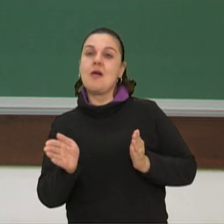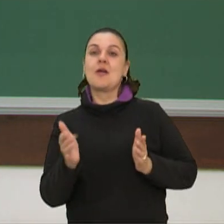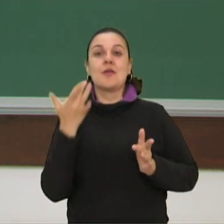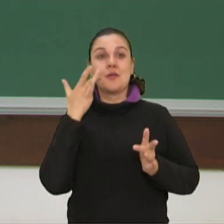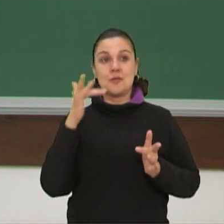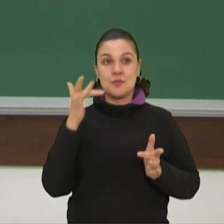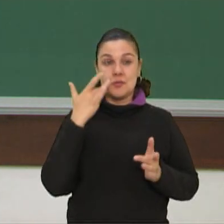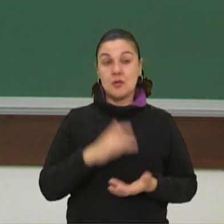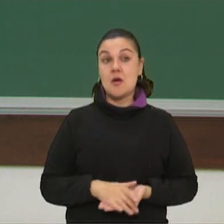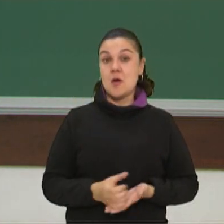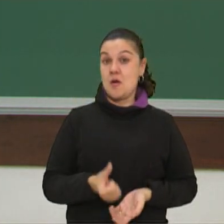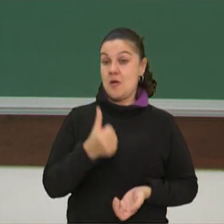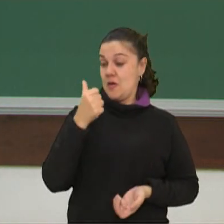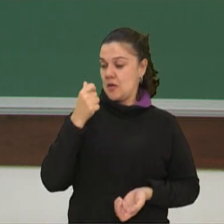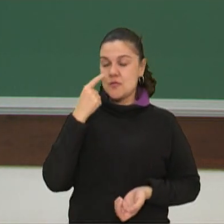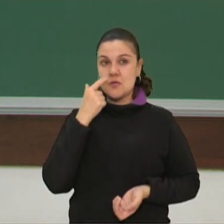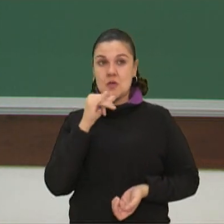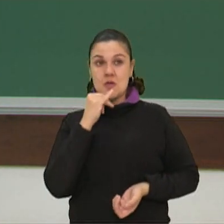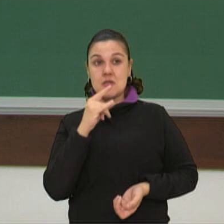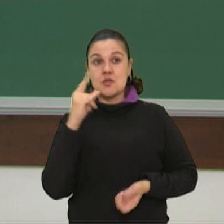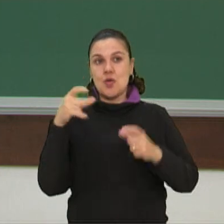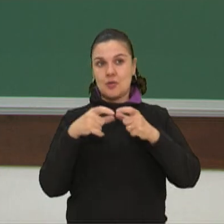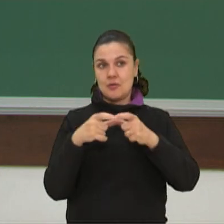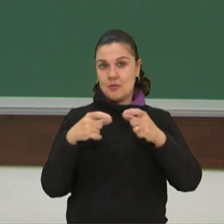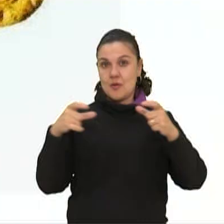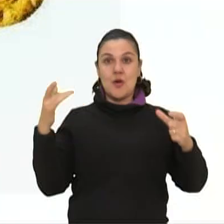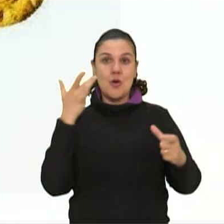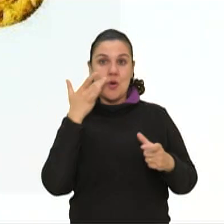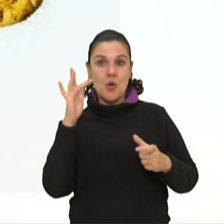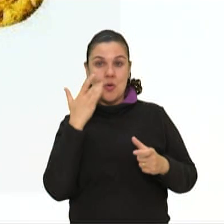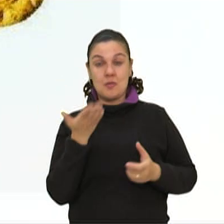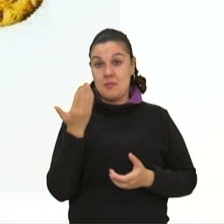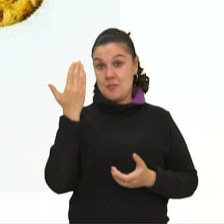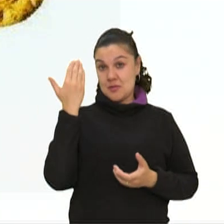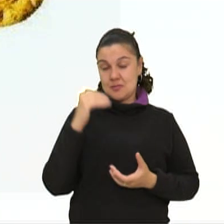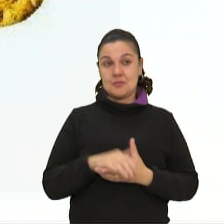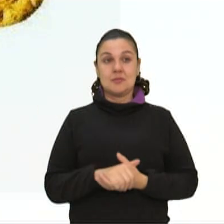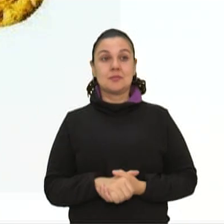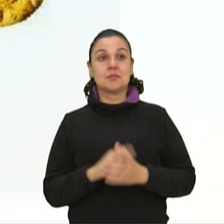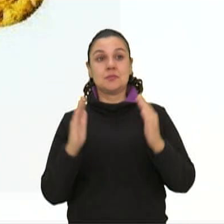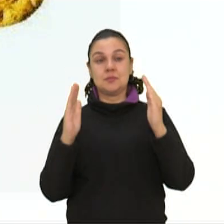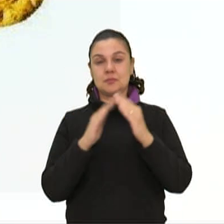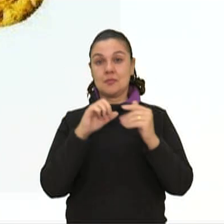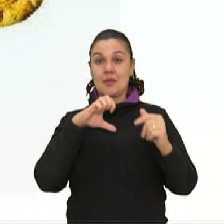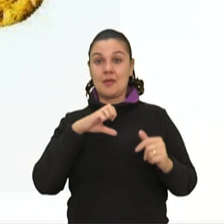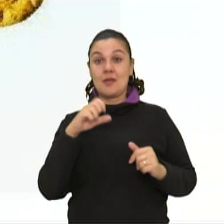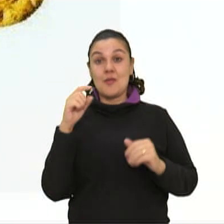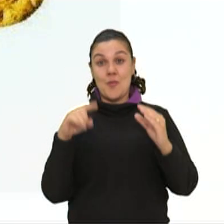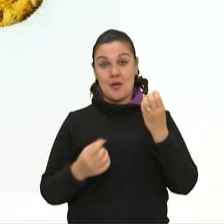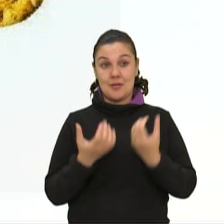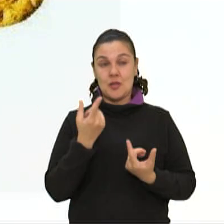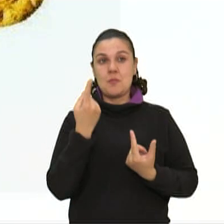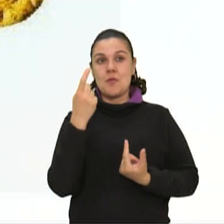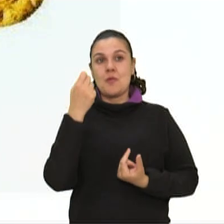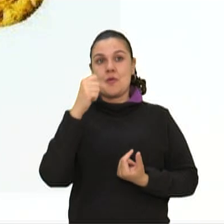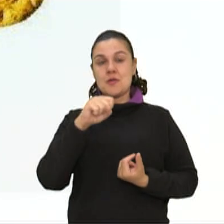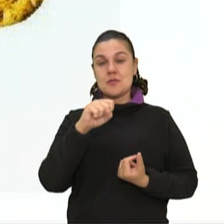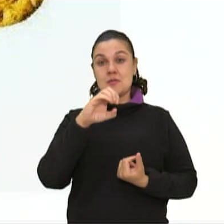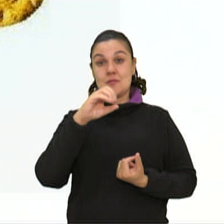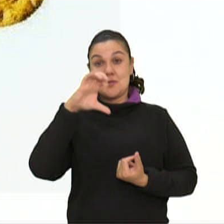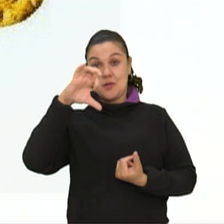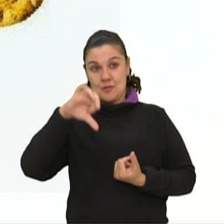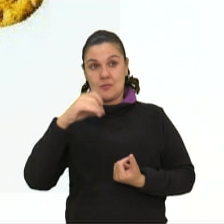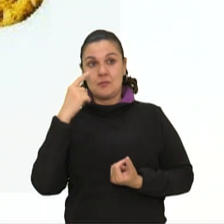do ouro. Aqui você tem um exemplo de uma barra de ouro de uma casa de fundição do ano de